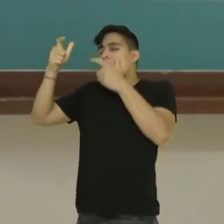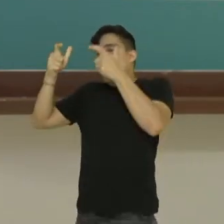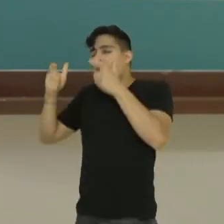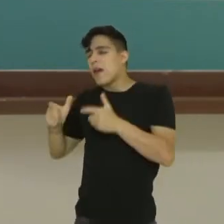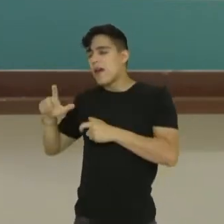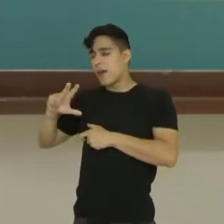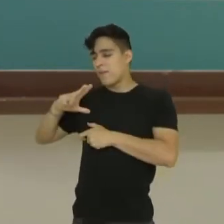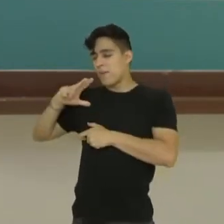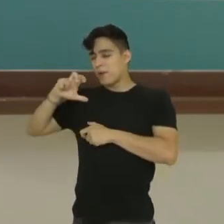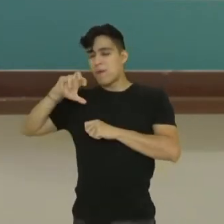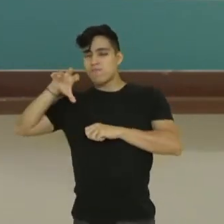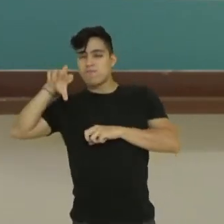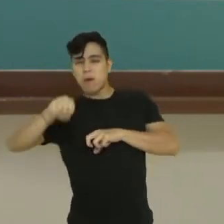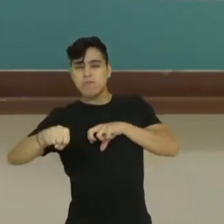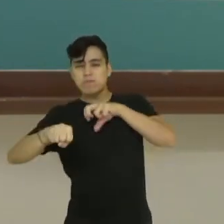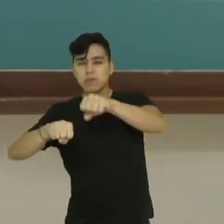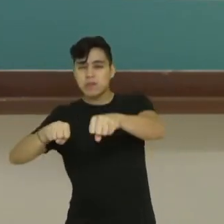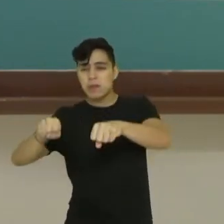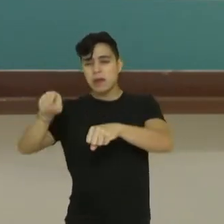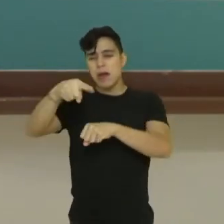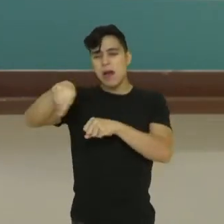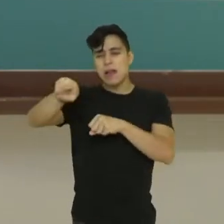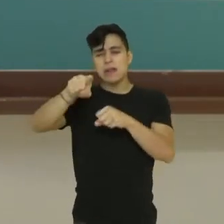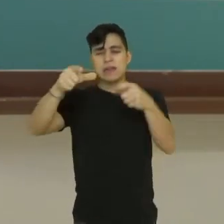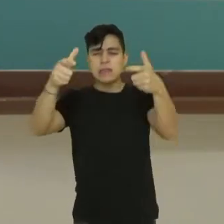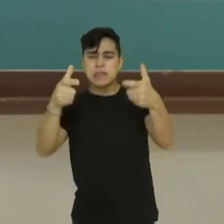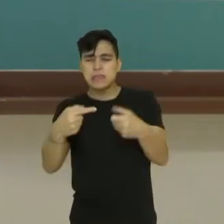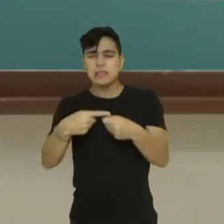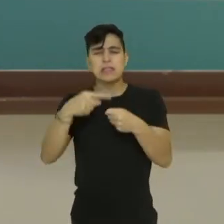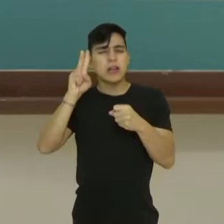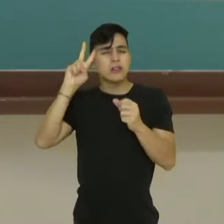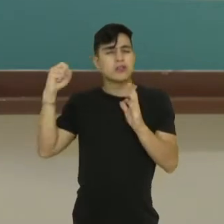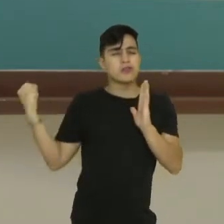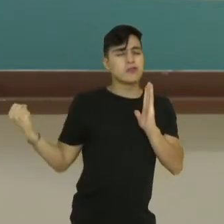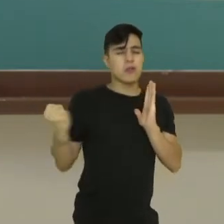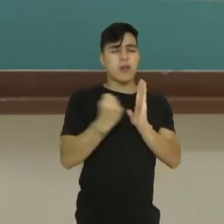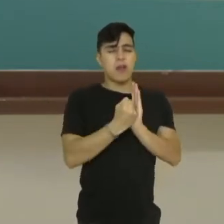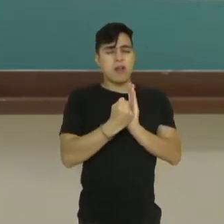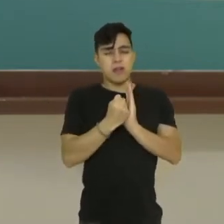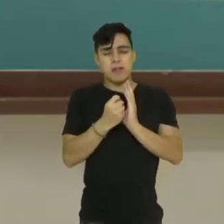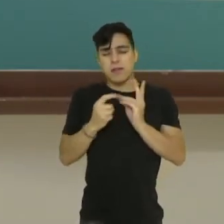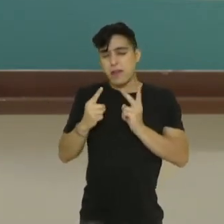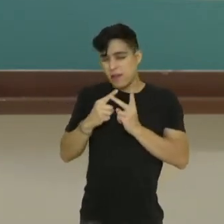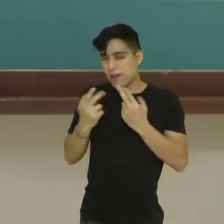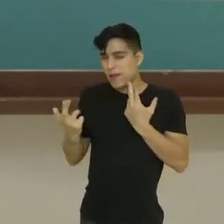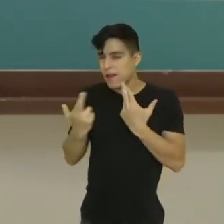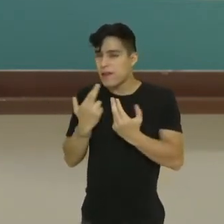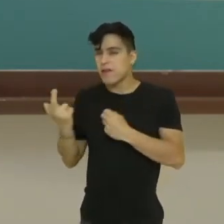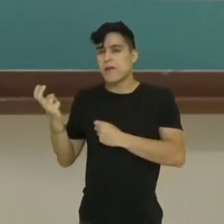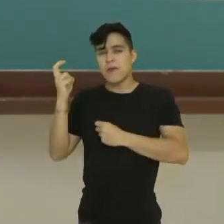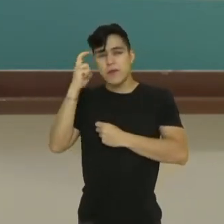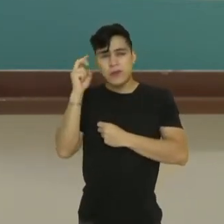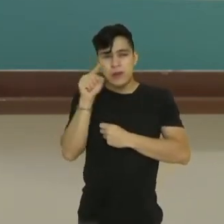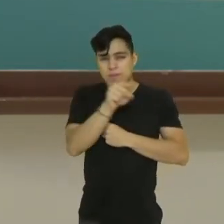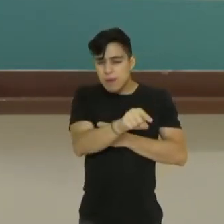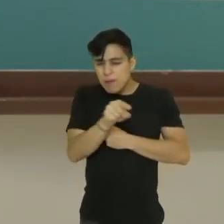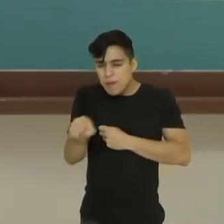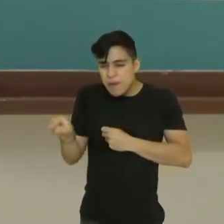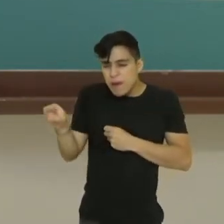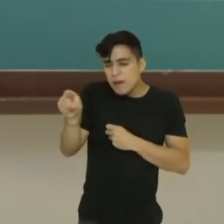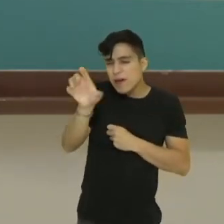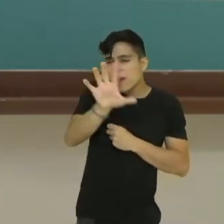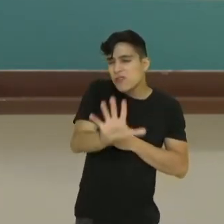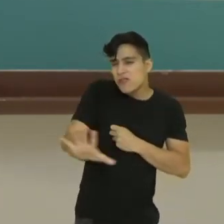Brasil. Existem cidades históricas na região, além, novamente, de relações culturais entre os estados envolvidos